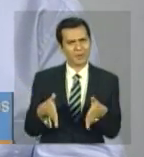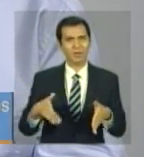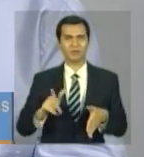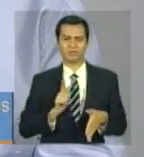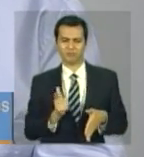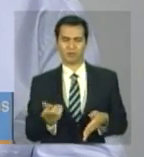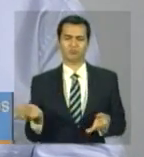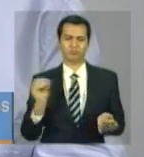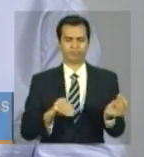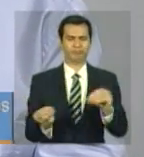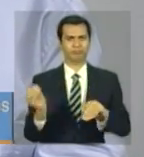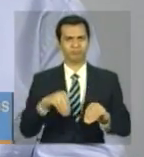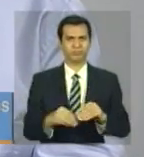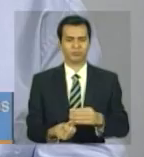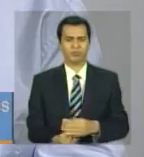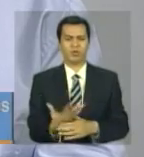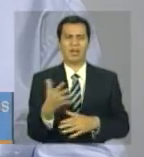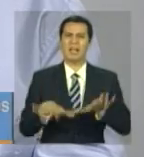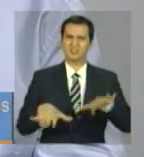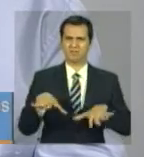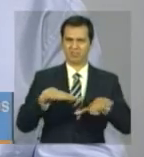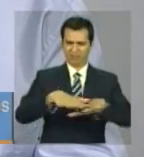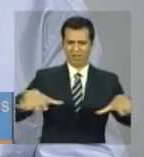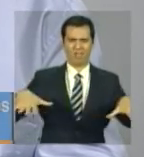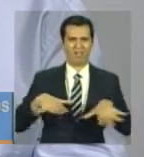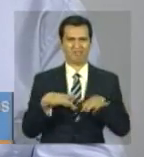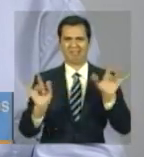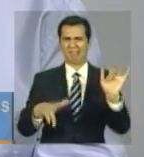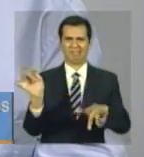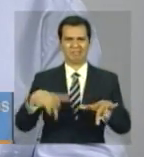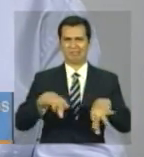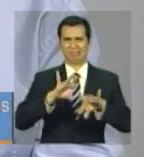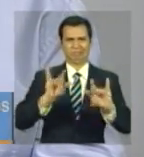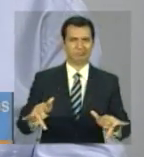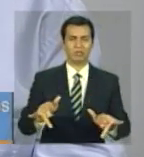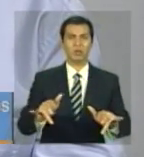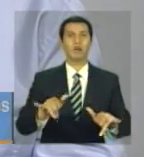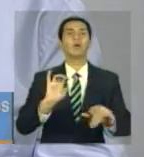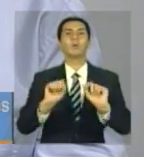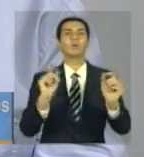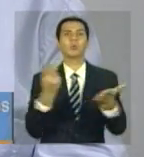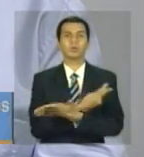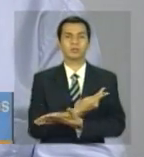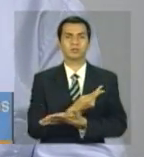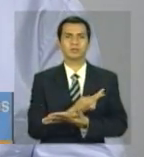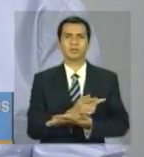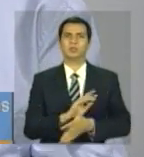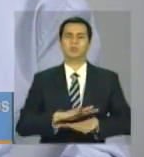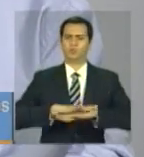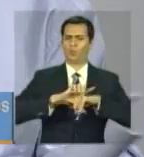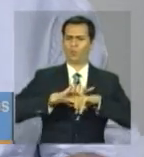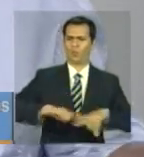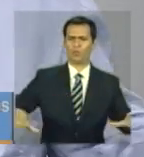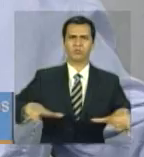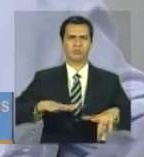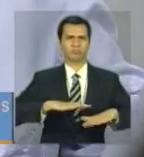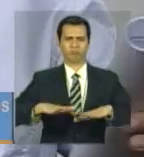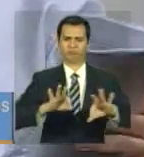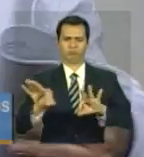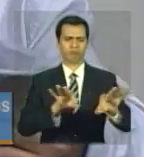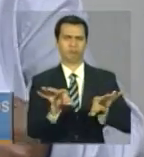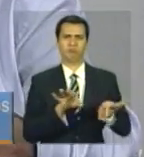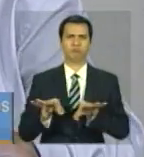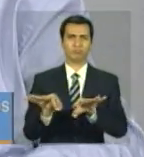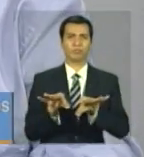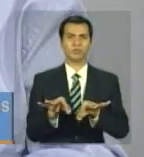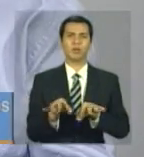aquela área que nós já falamos, degradada, né, muitas vezes, né? Transforma aquela área e chega na hora de vender, às vezes não tem para quem vender. Ela se limita, às vezes,